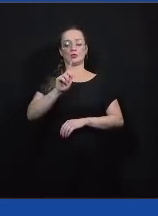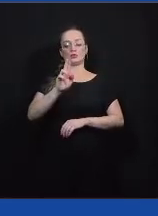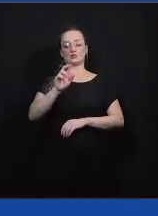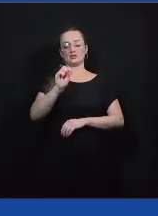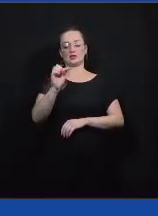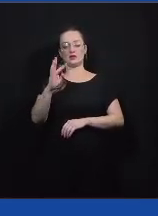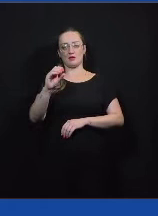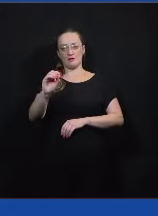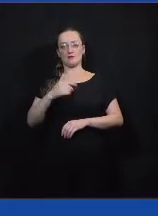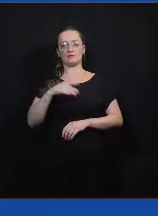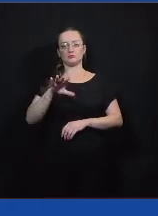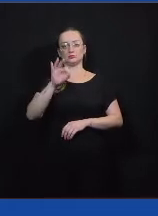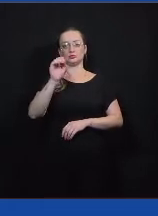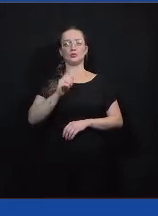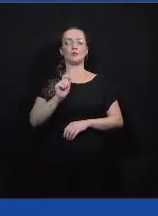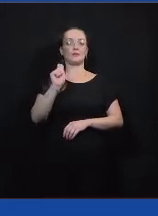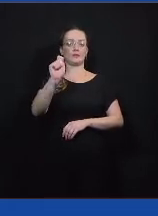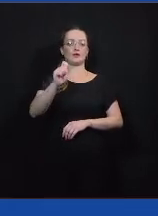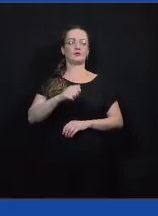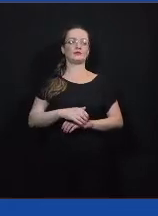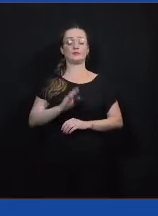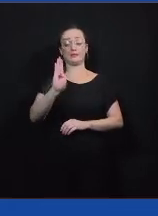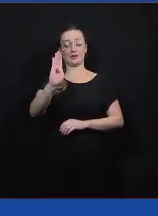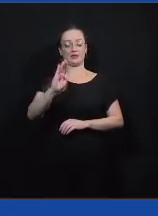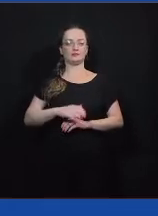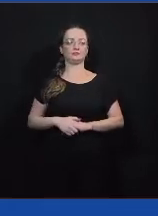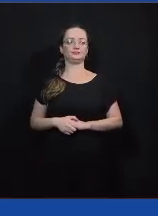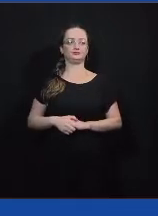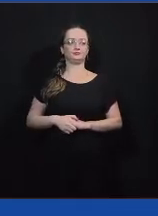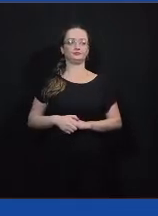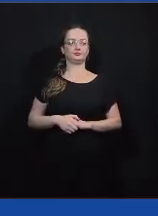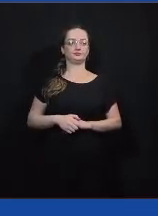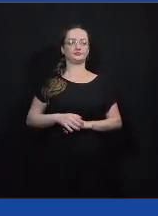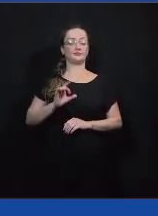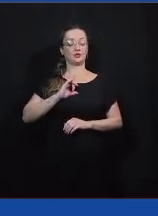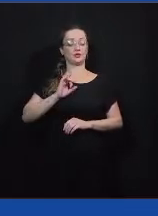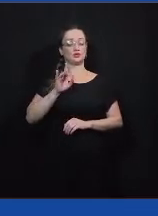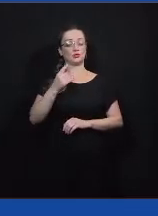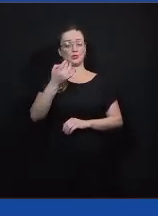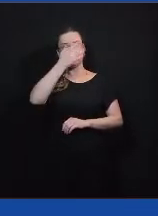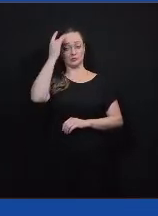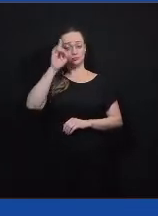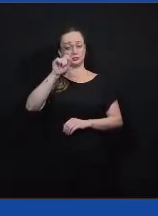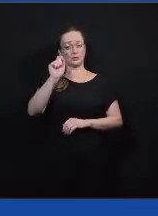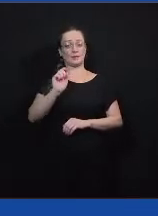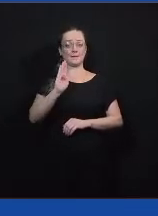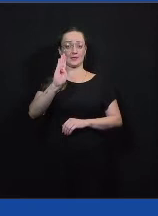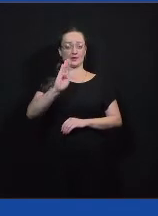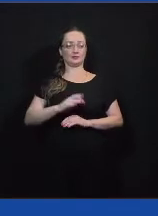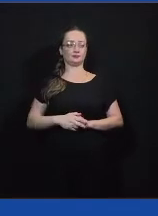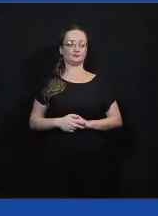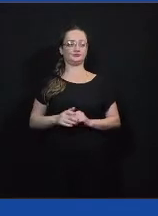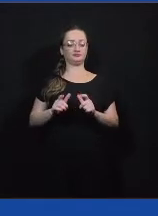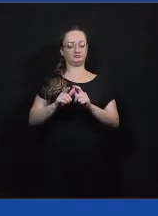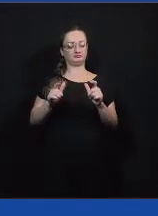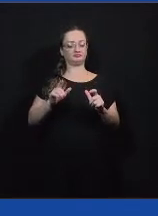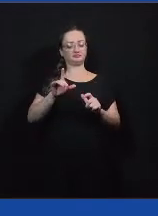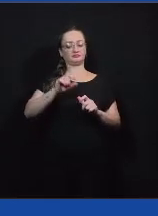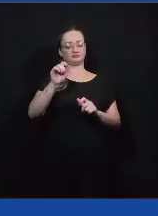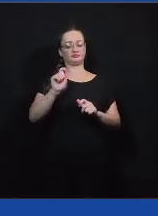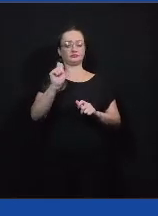tem uma incidência só do Gustavo mas o resto tá todo mundo no ar um